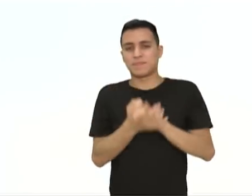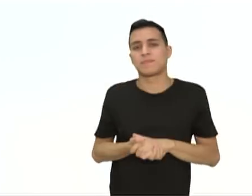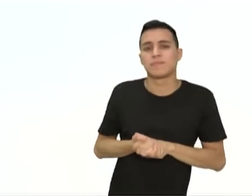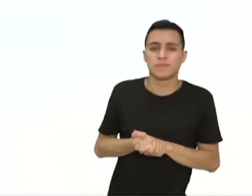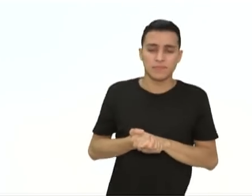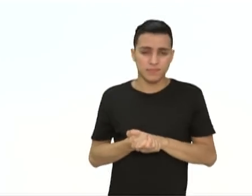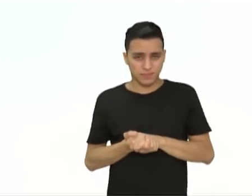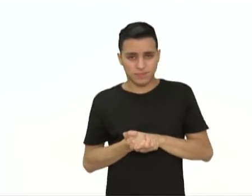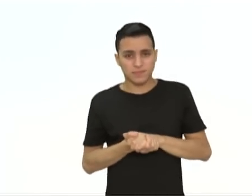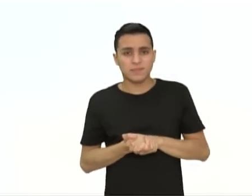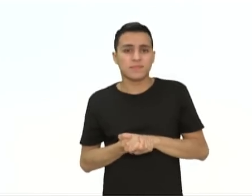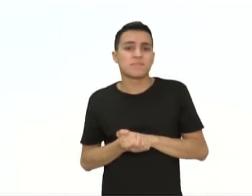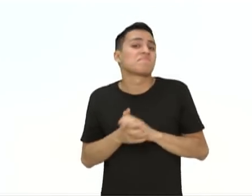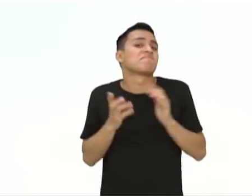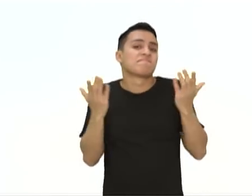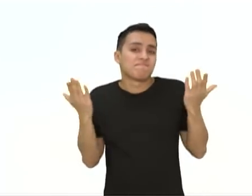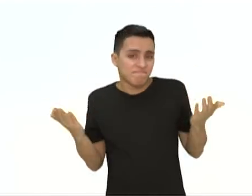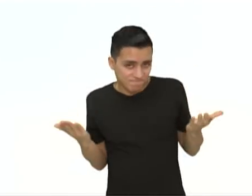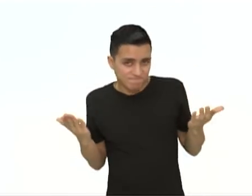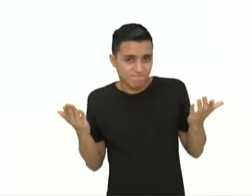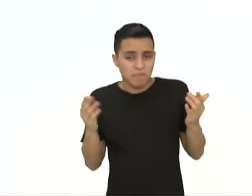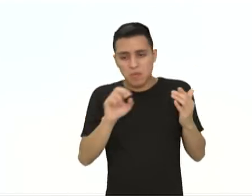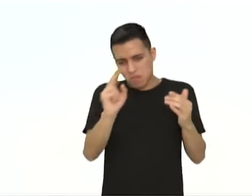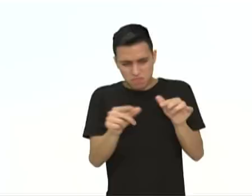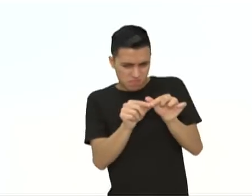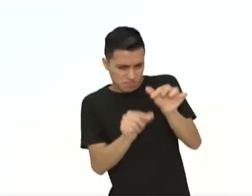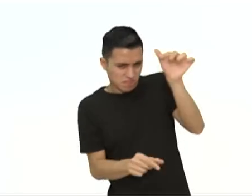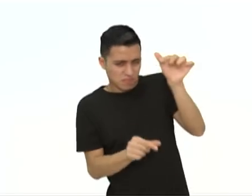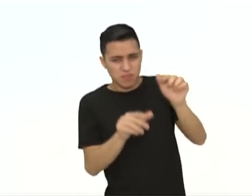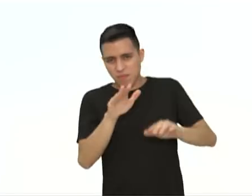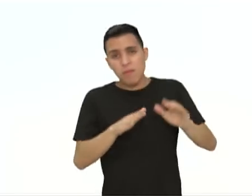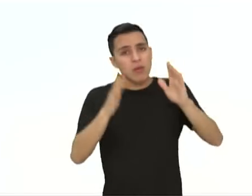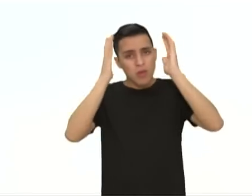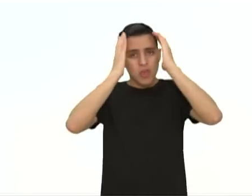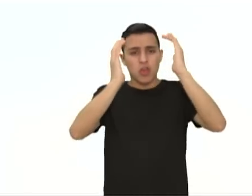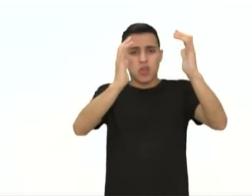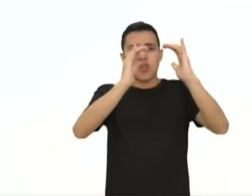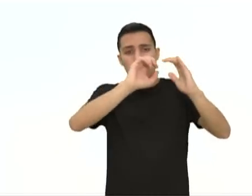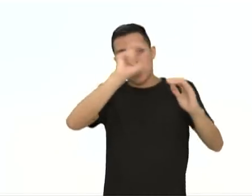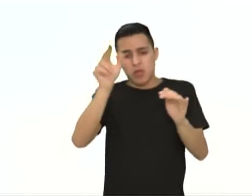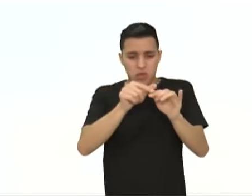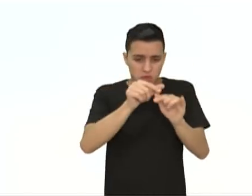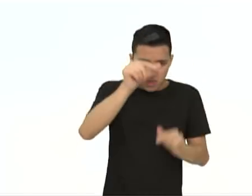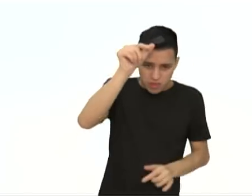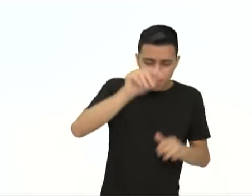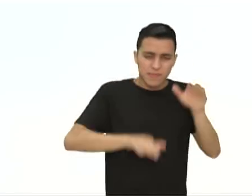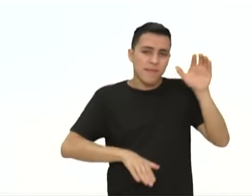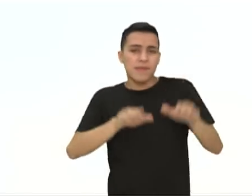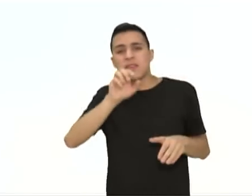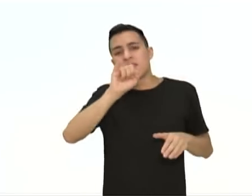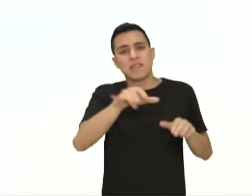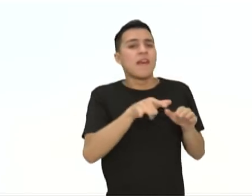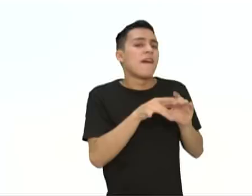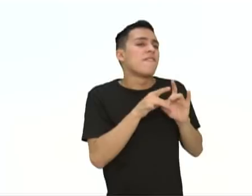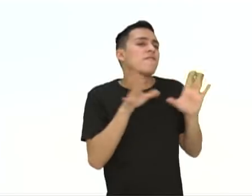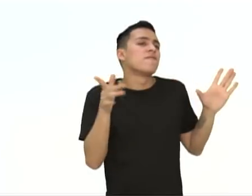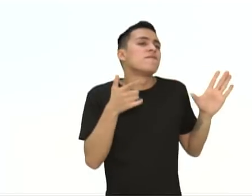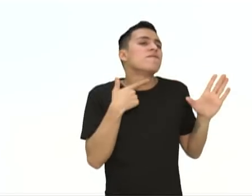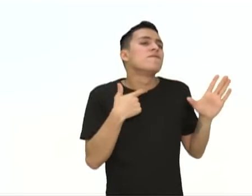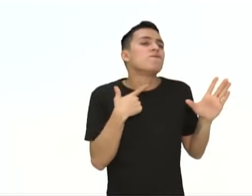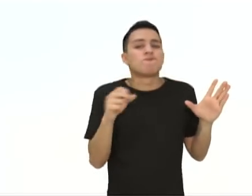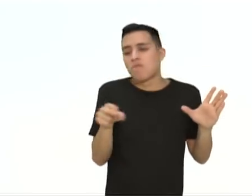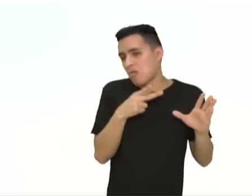sistema nervoso central no cérebro ou na medula espinal, dependendo se é voluntário ou involuntário, e por meio